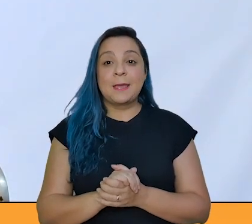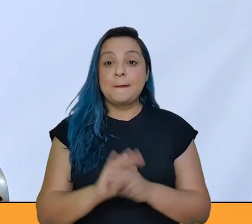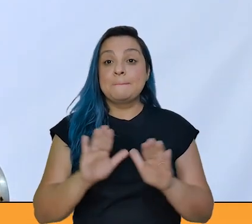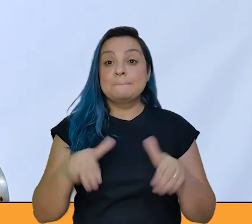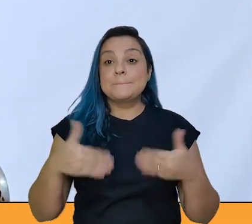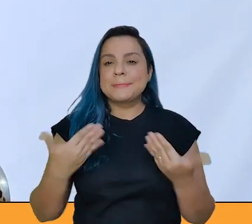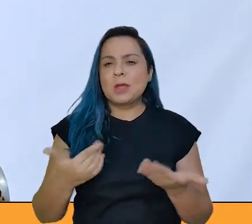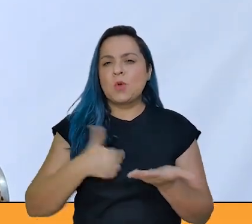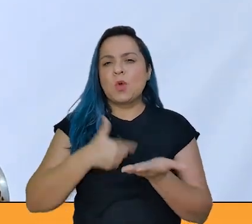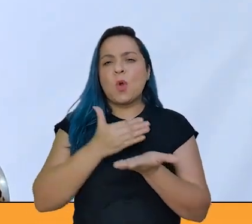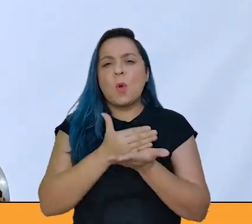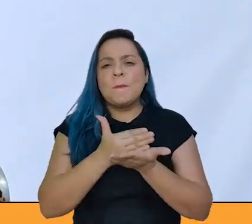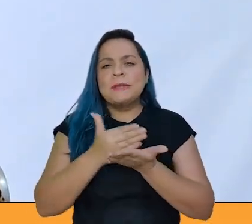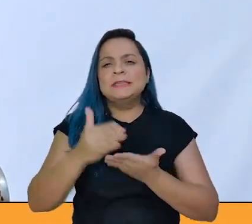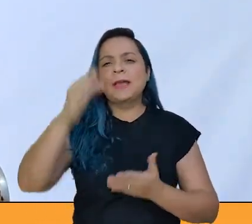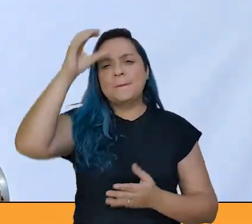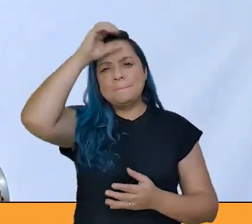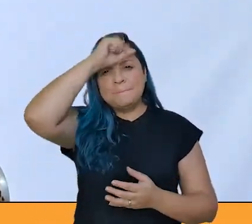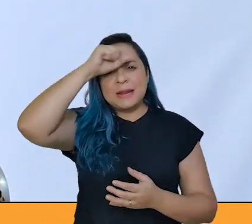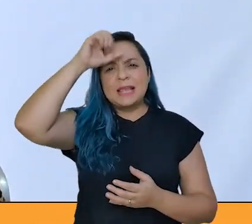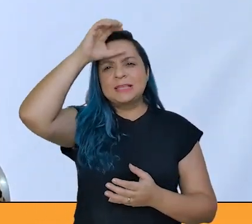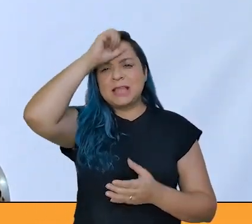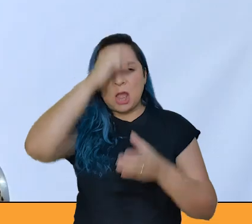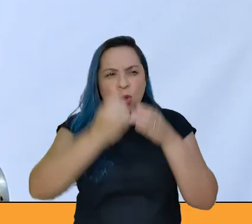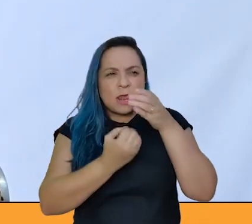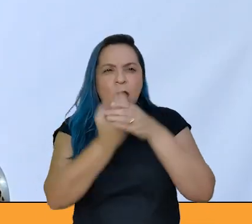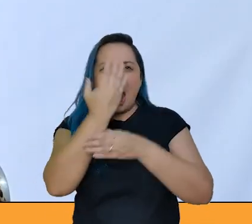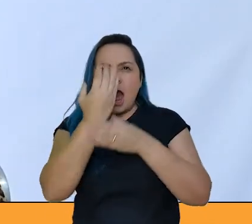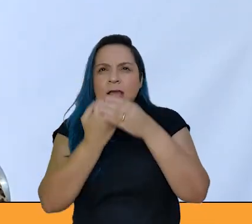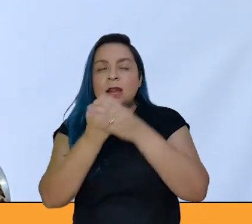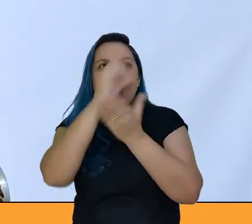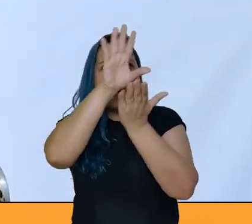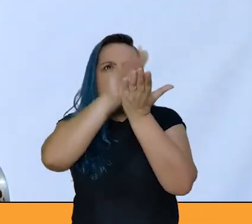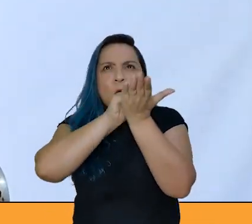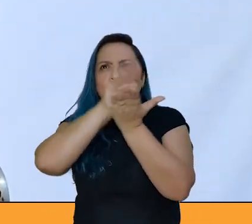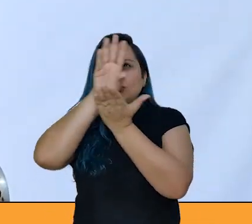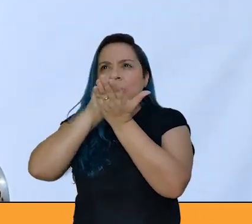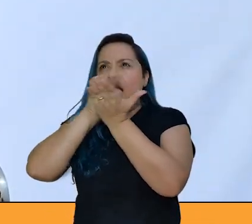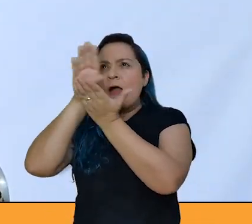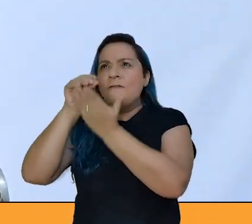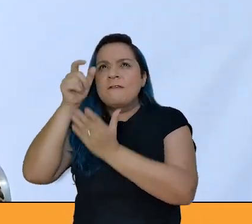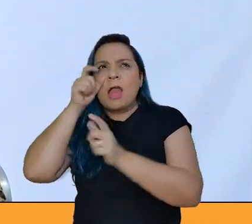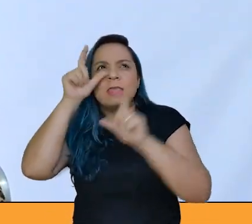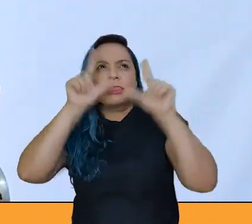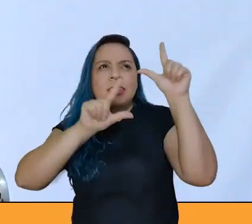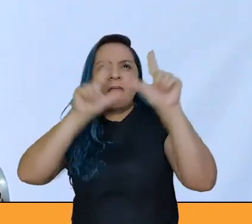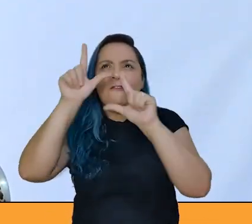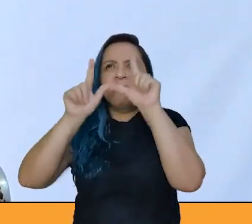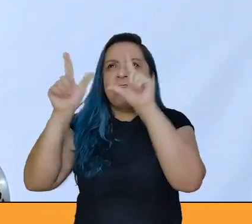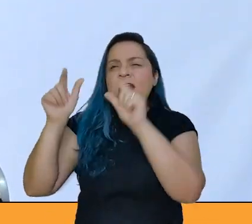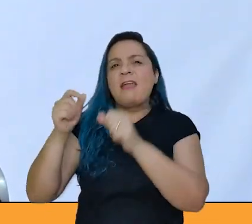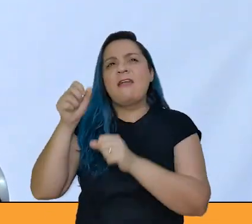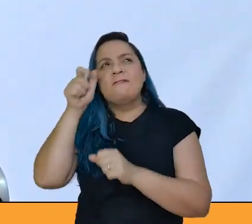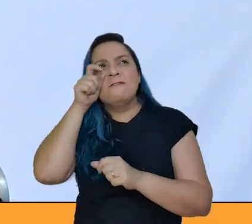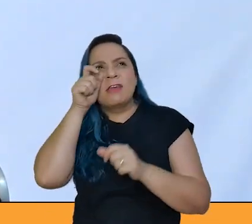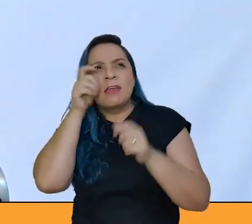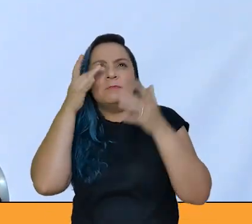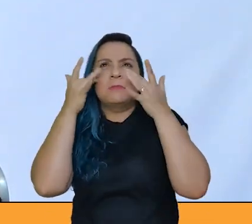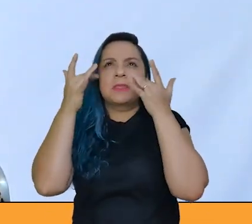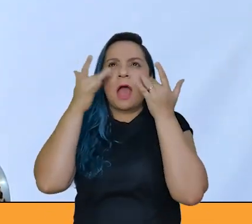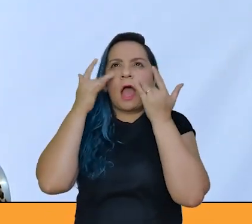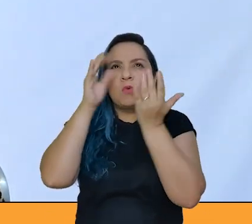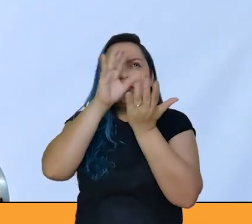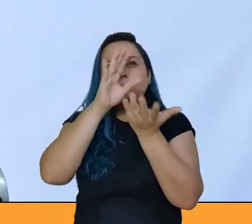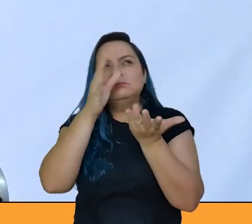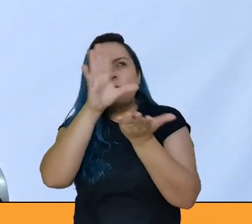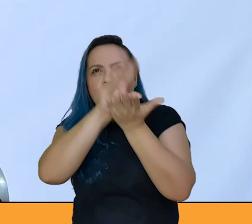Então, comecei a aprender, comecei a criar, reproduzir coreografias que eu via na TV, que eu via em espetáculos. Eu